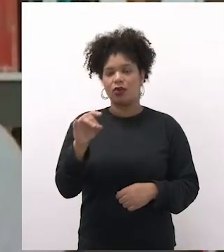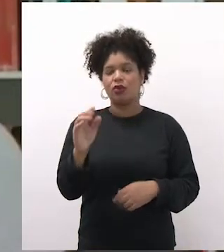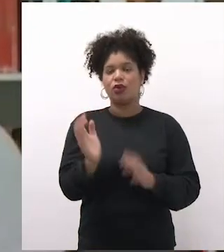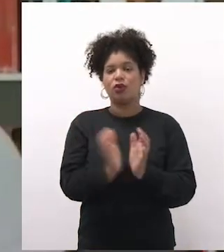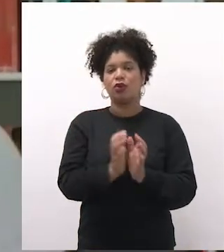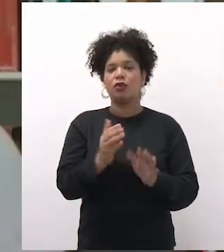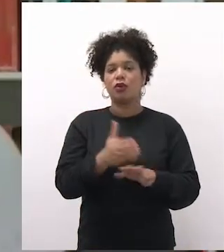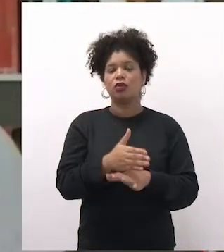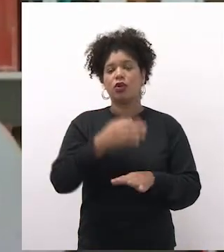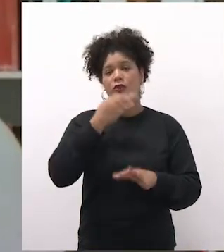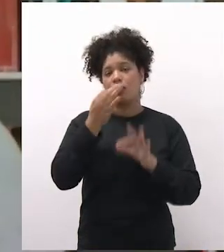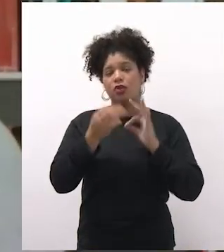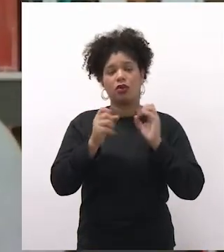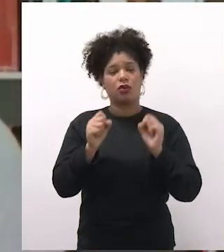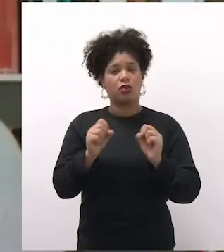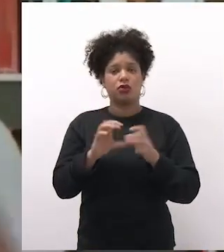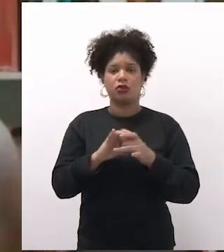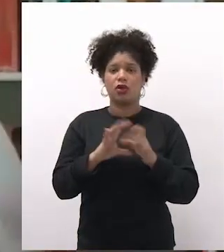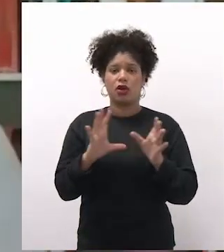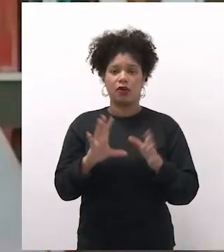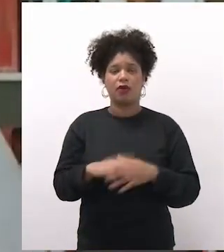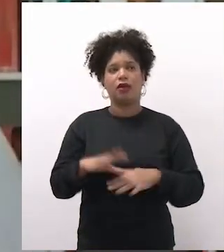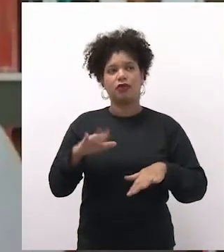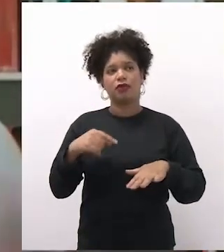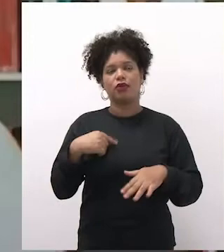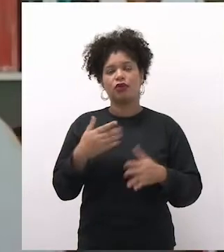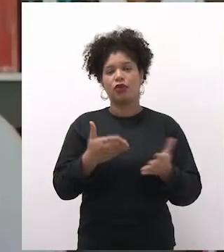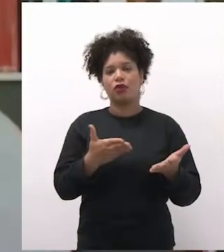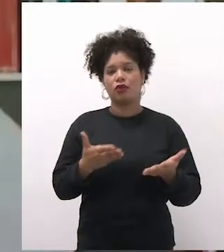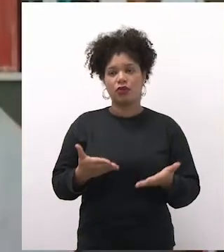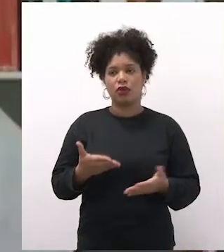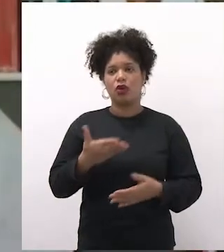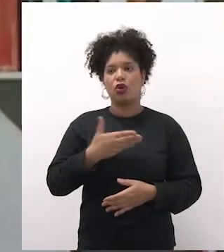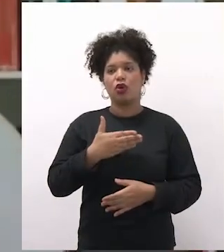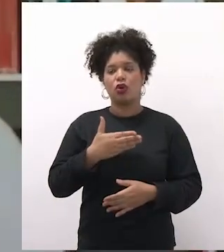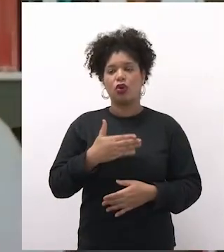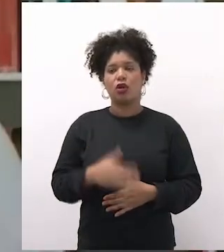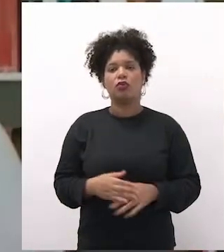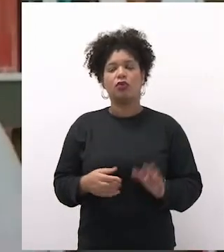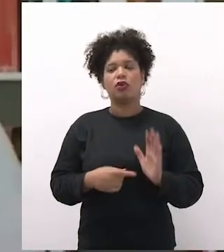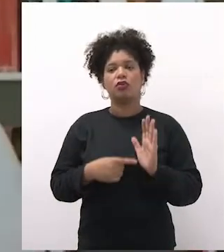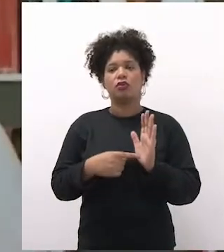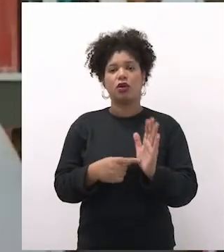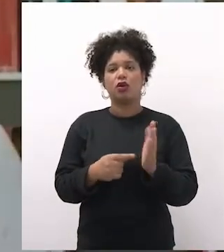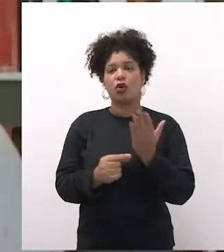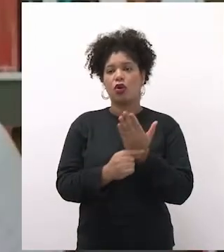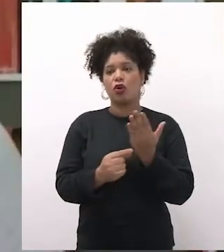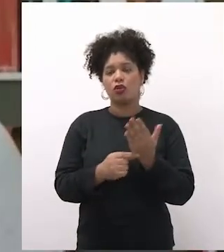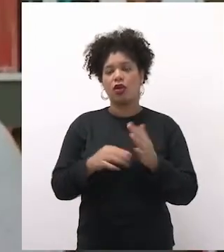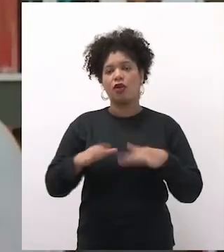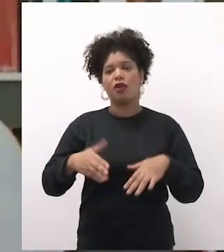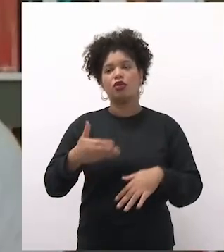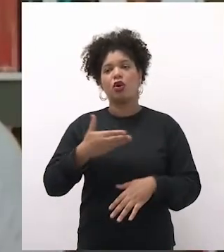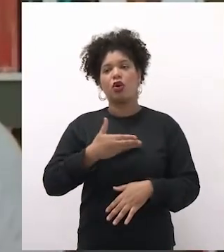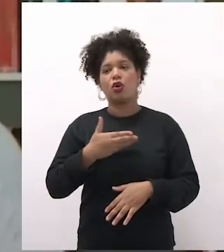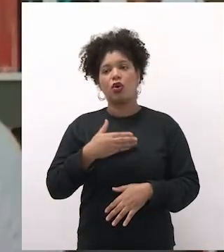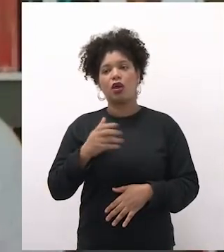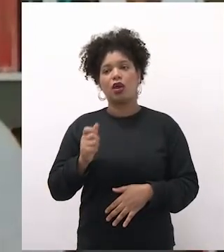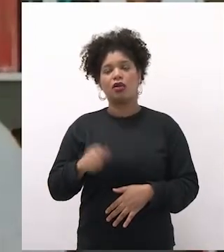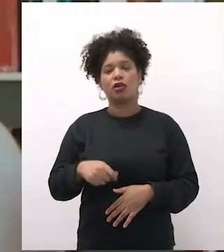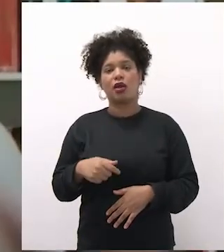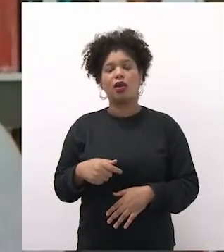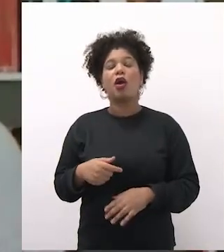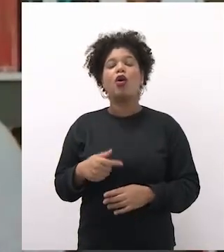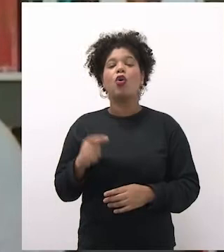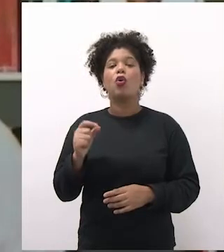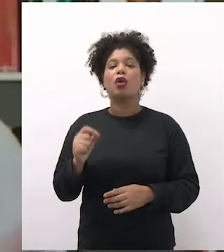a sua contribuição. Por exemplo, a gente convida colegas nossos para apresentar um autor, a gente convida colegas nossos para apresentar uma obra, e